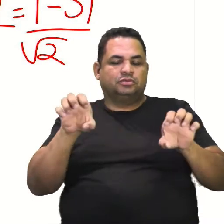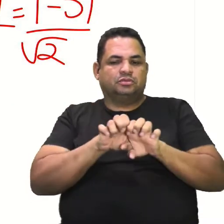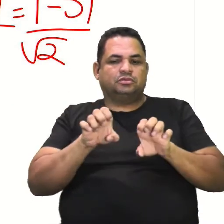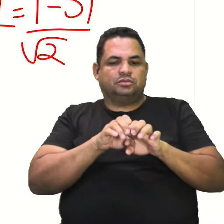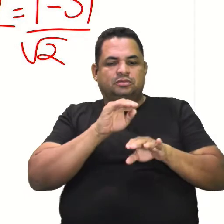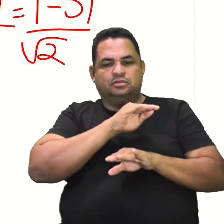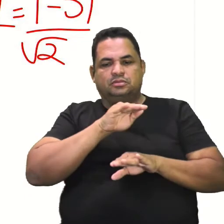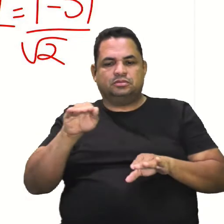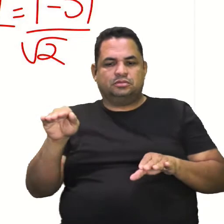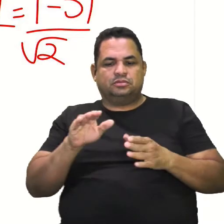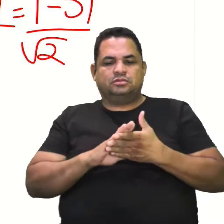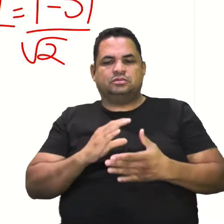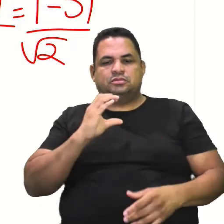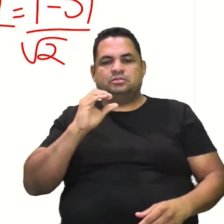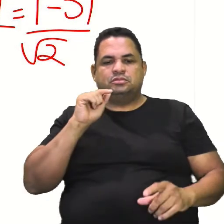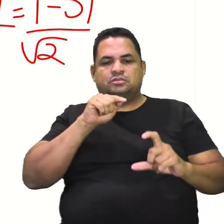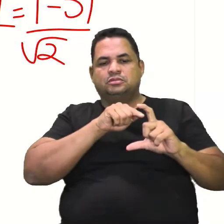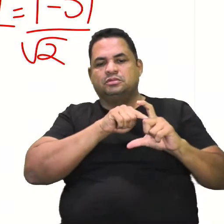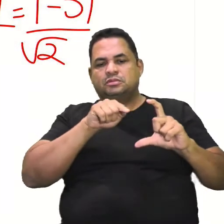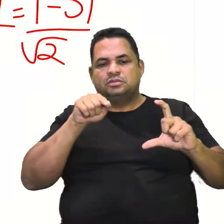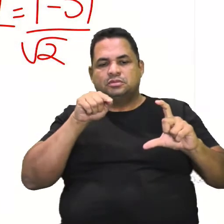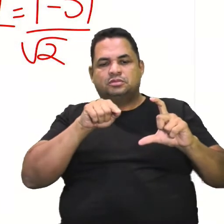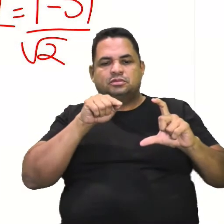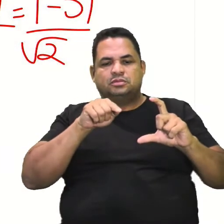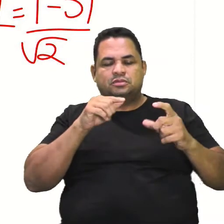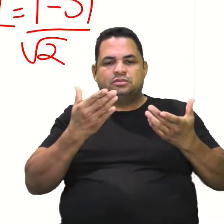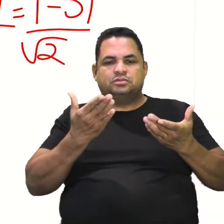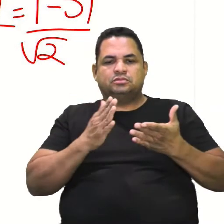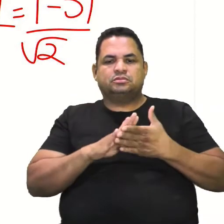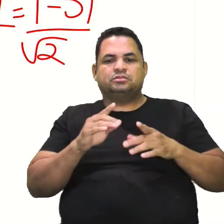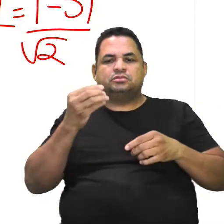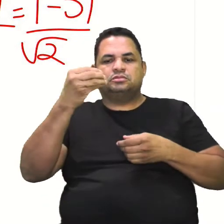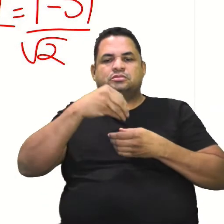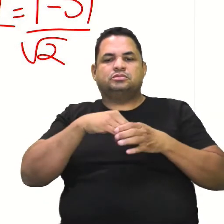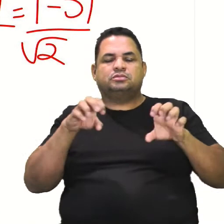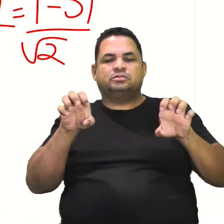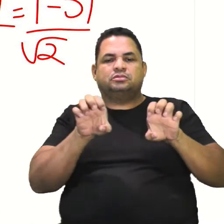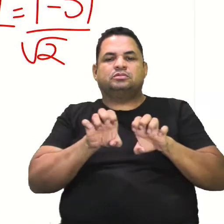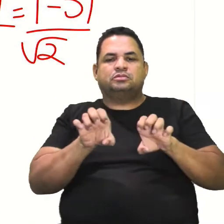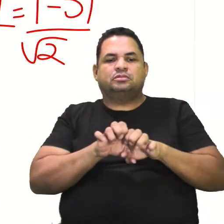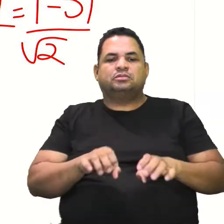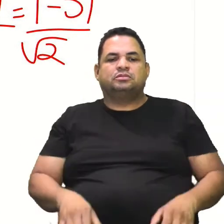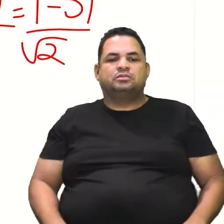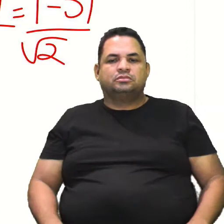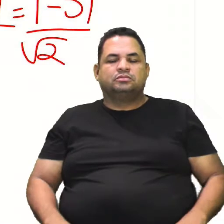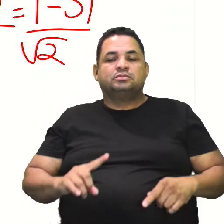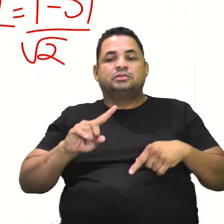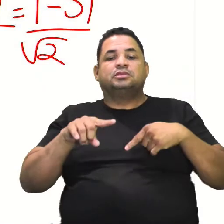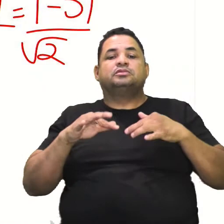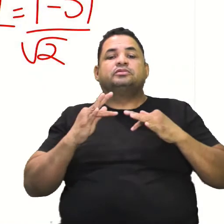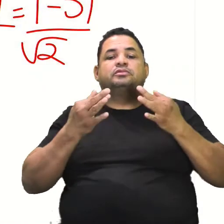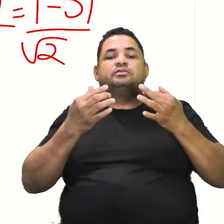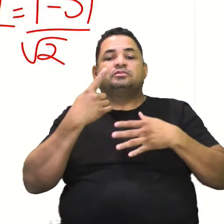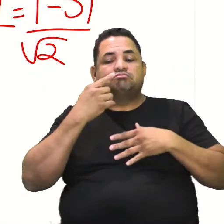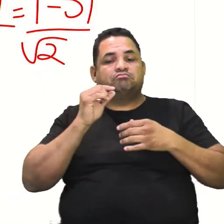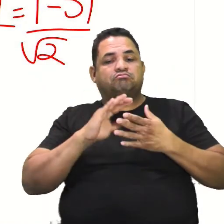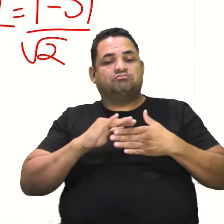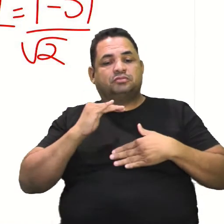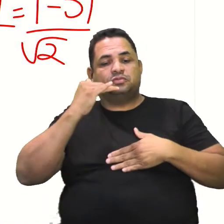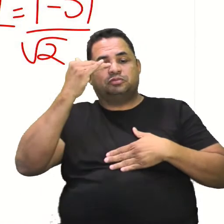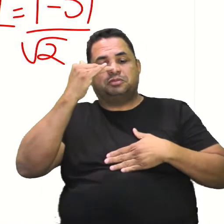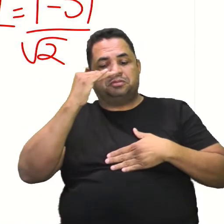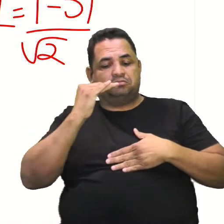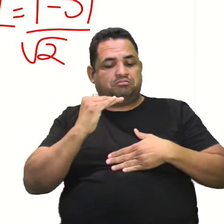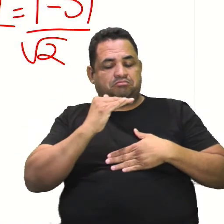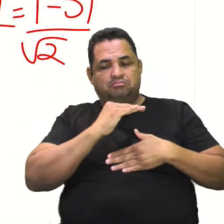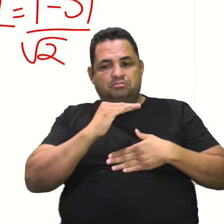da reta, e o centro e o raio da circunferência, que está na equação da circunferência, para no final verificar se é maior,